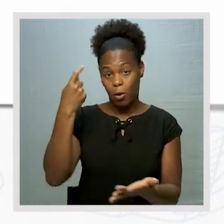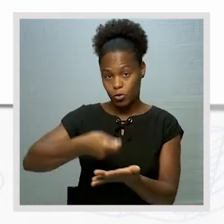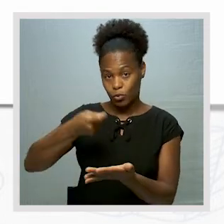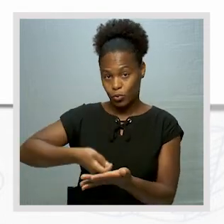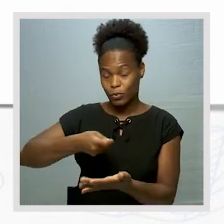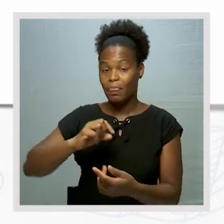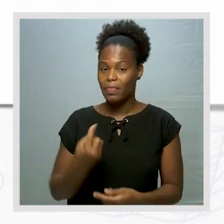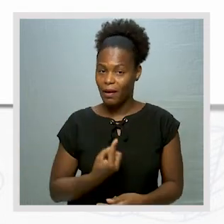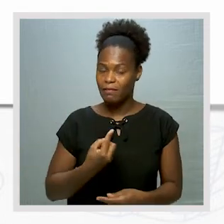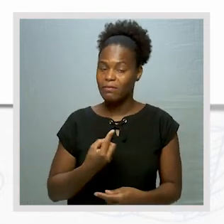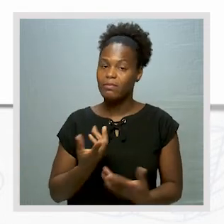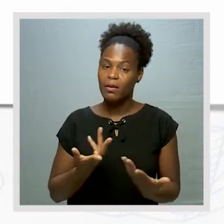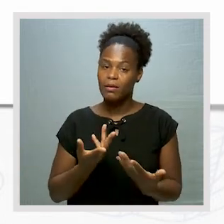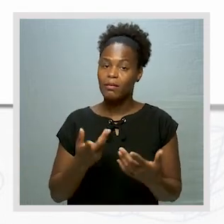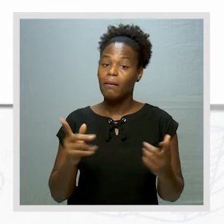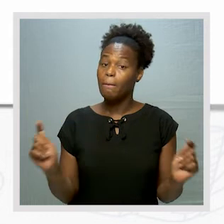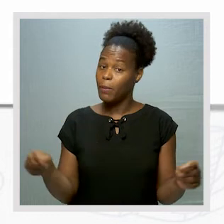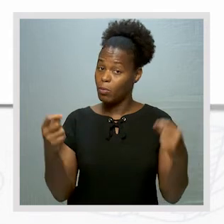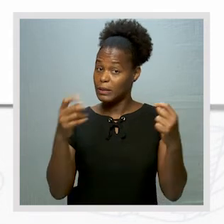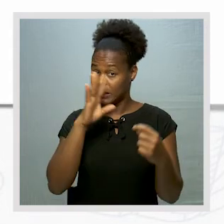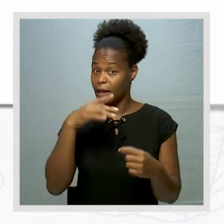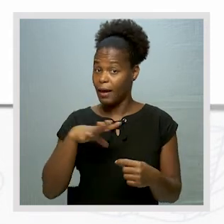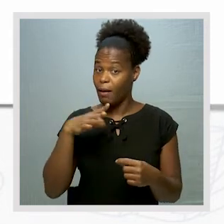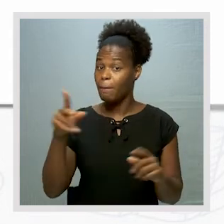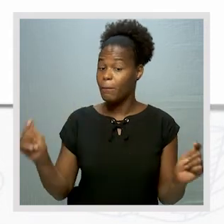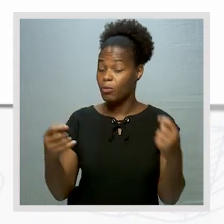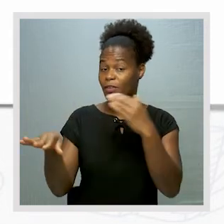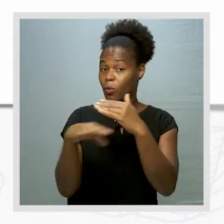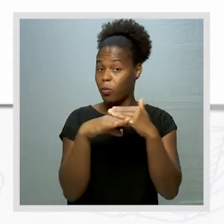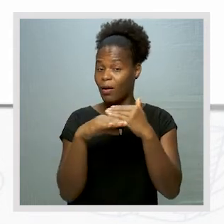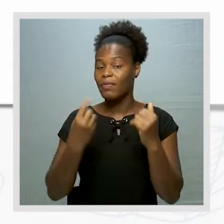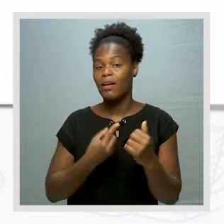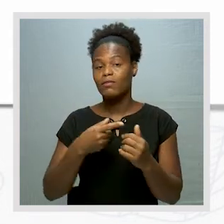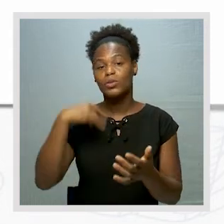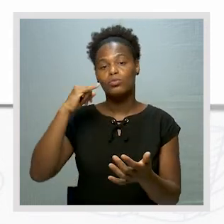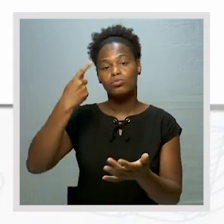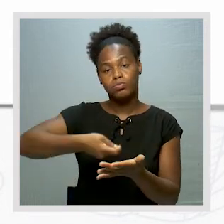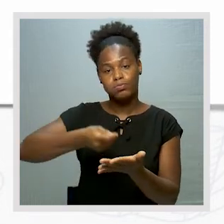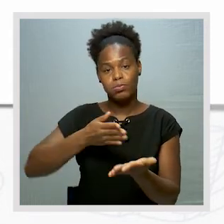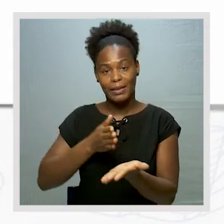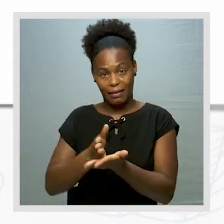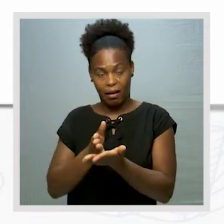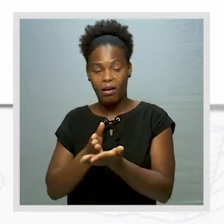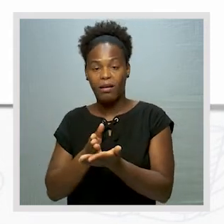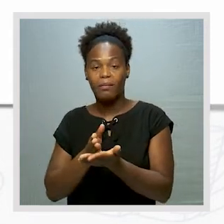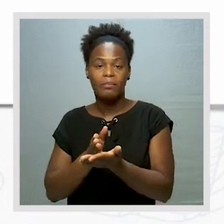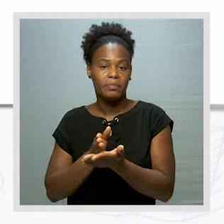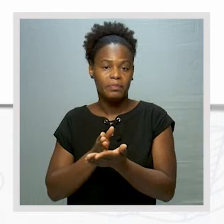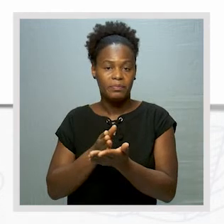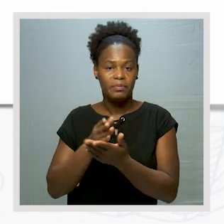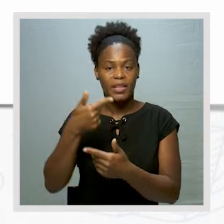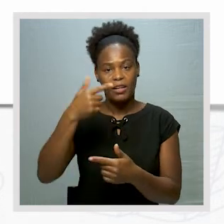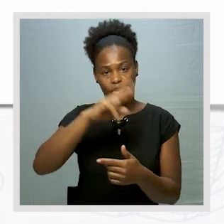os impostos, se quer promover a equidade, deve utilizar os impostos diretos com